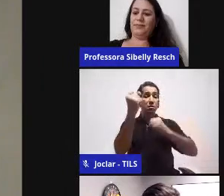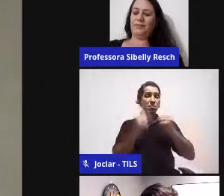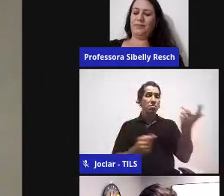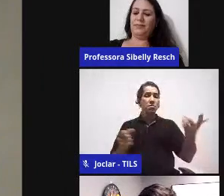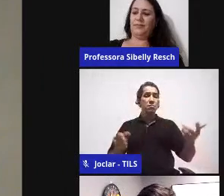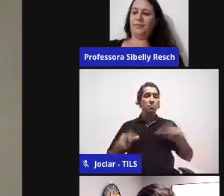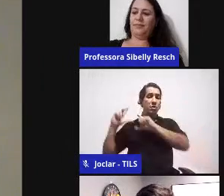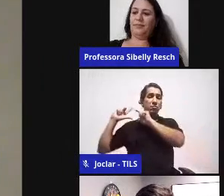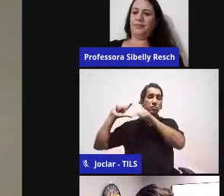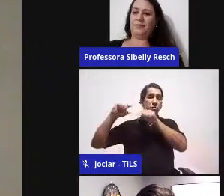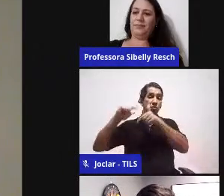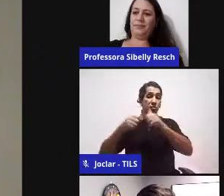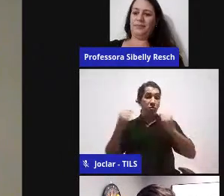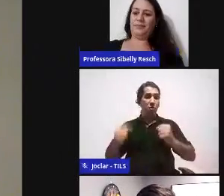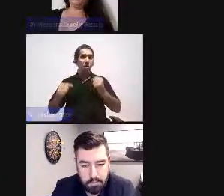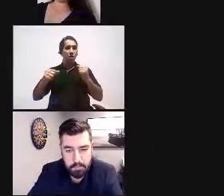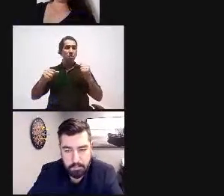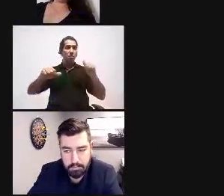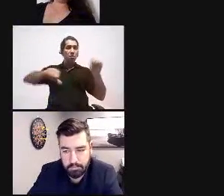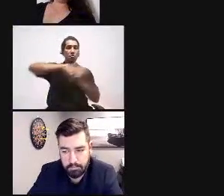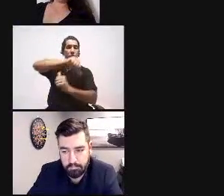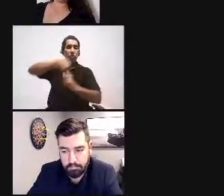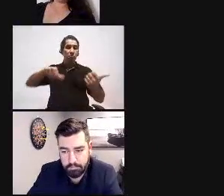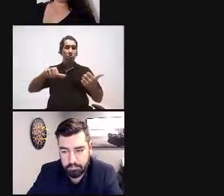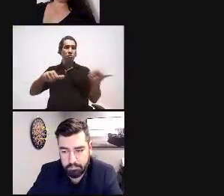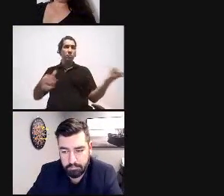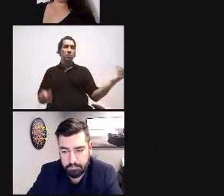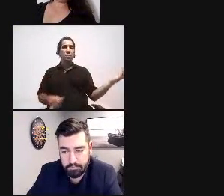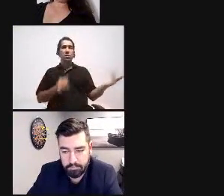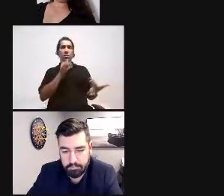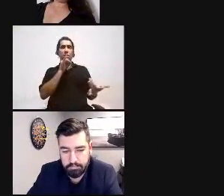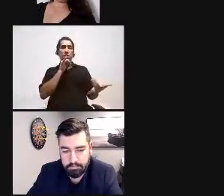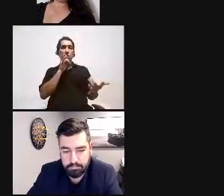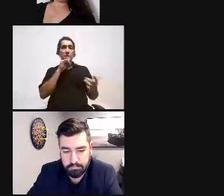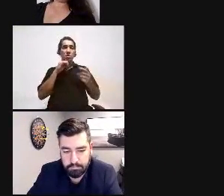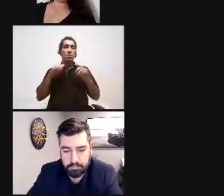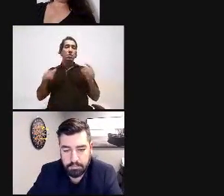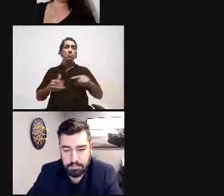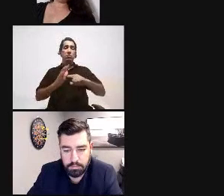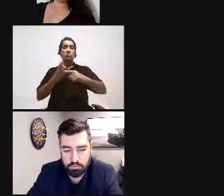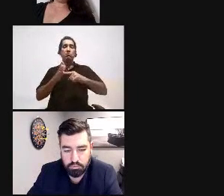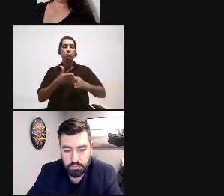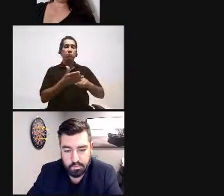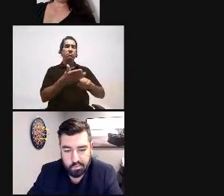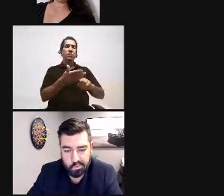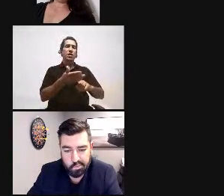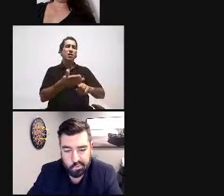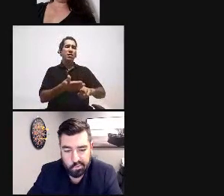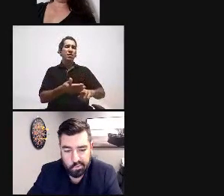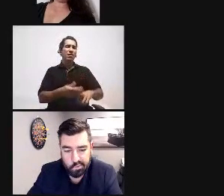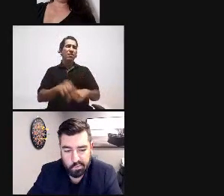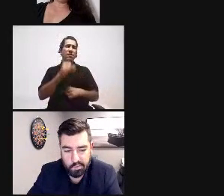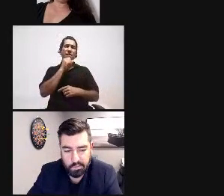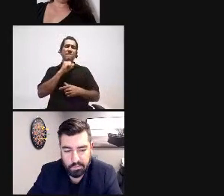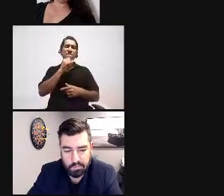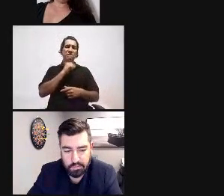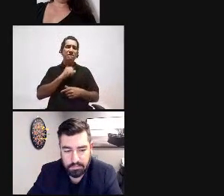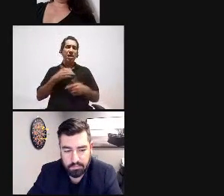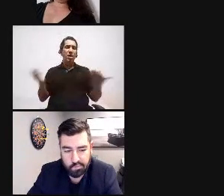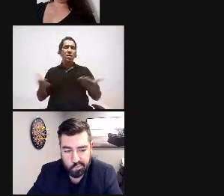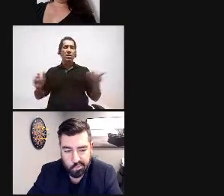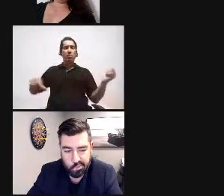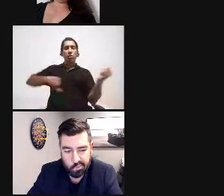Mesmo que seja uma máquina antiga, ela pode ser revitalizada para um processo